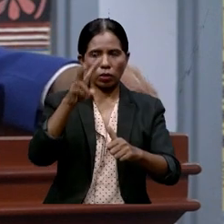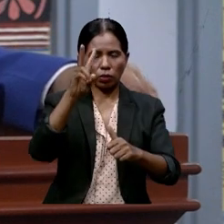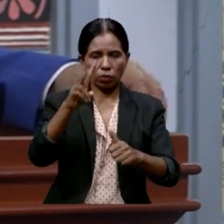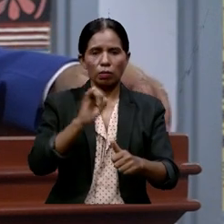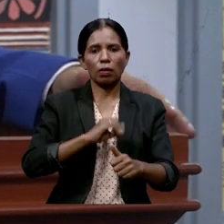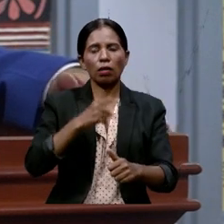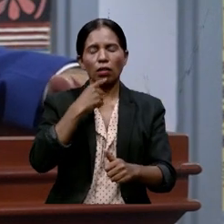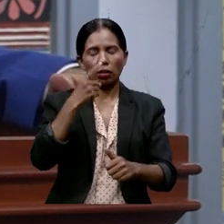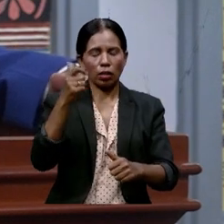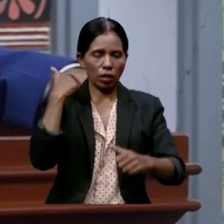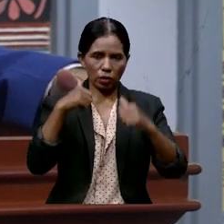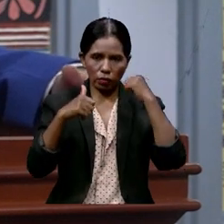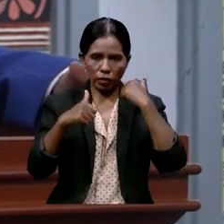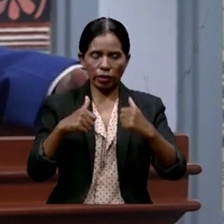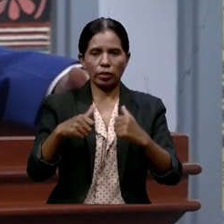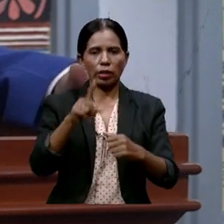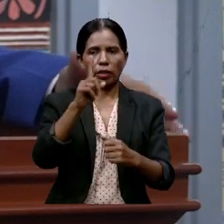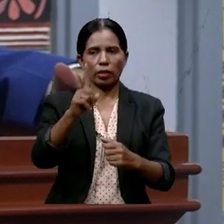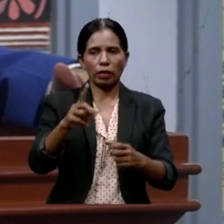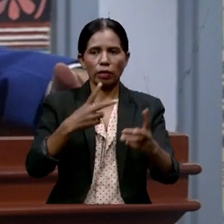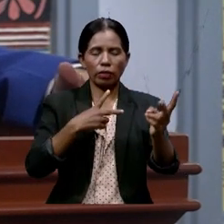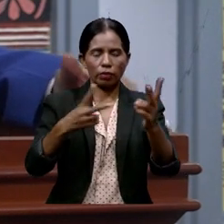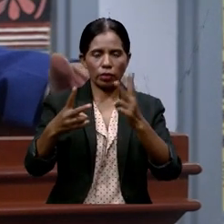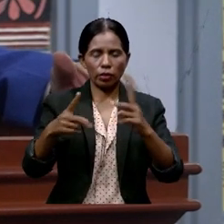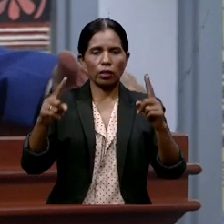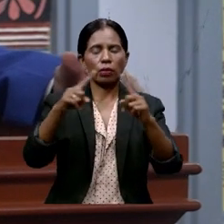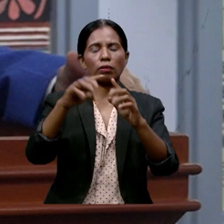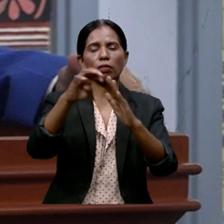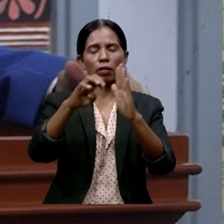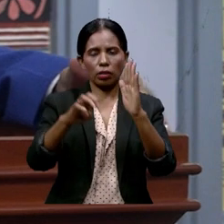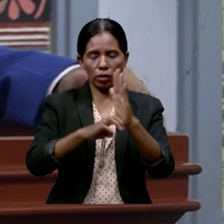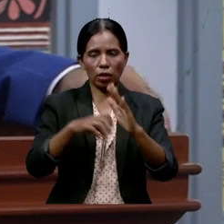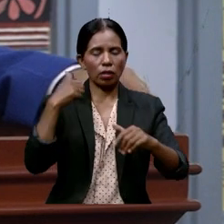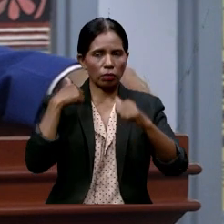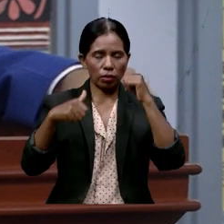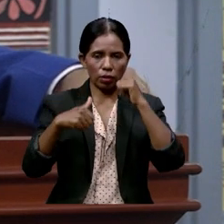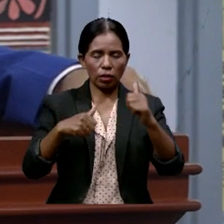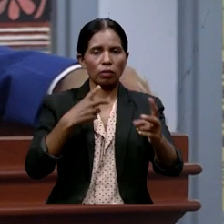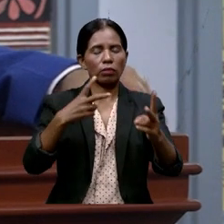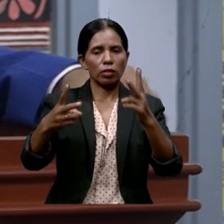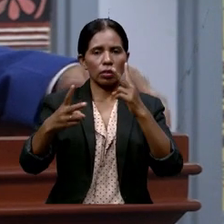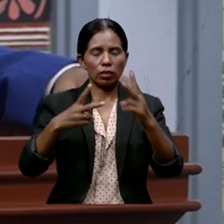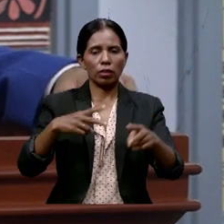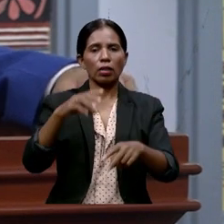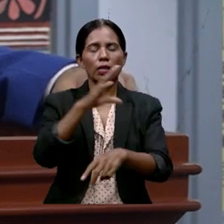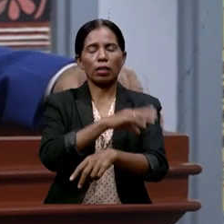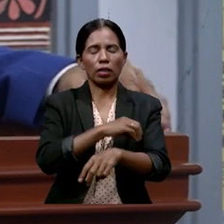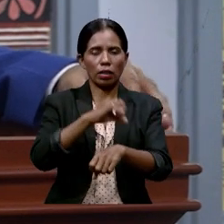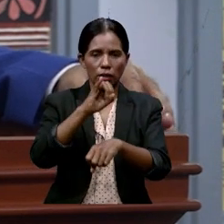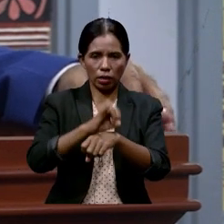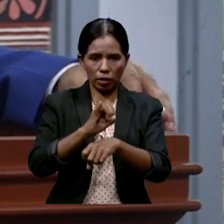inautemi. Atividades visita do Estado e atividades visita pastoral. E